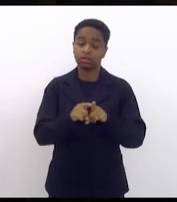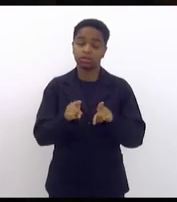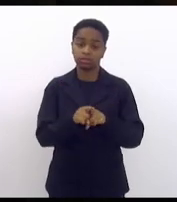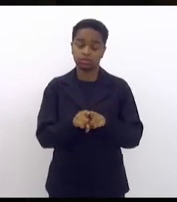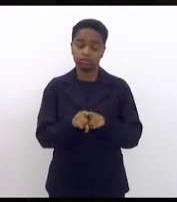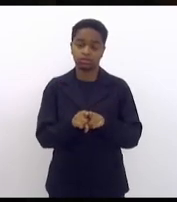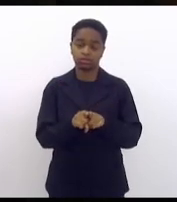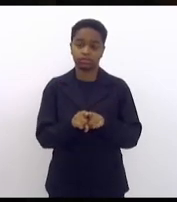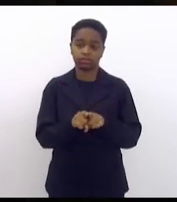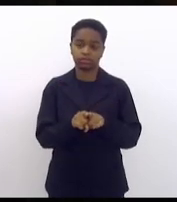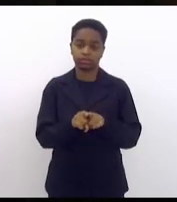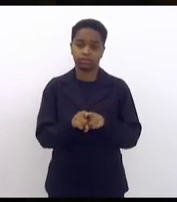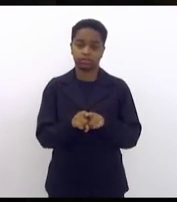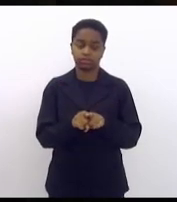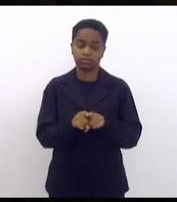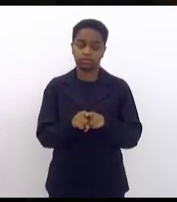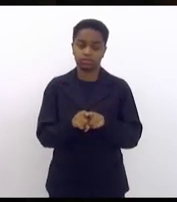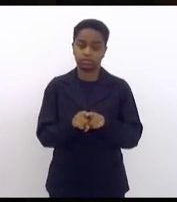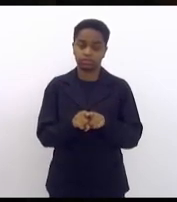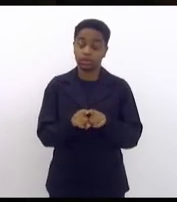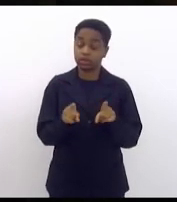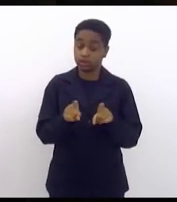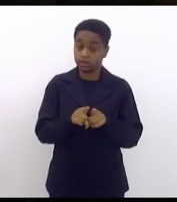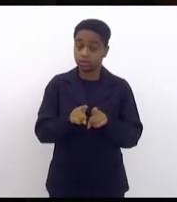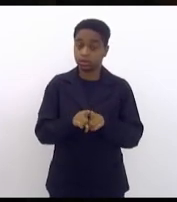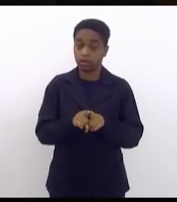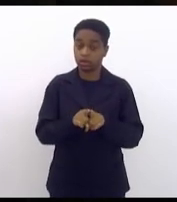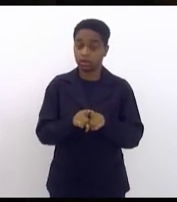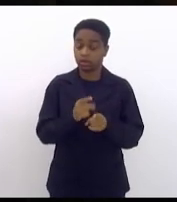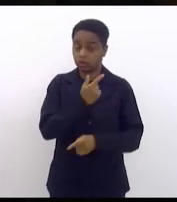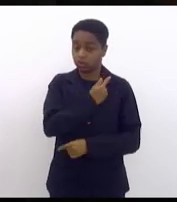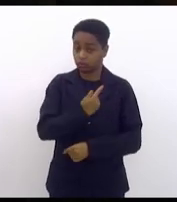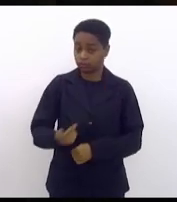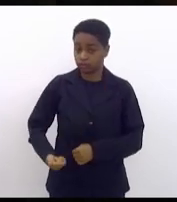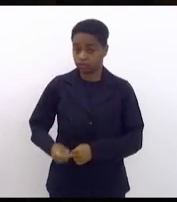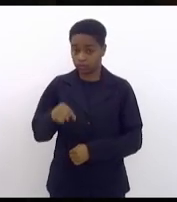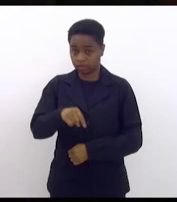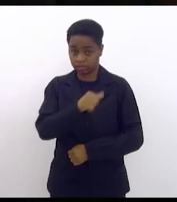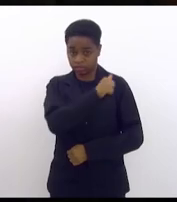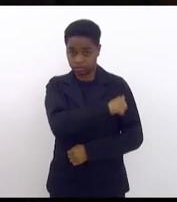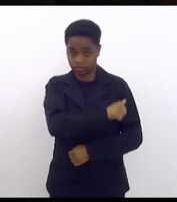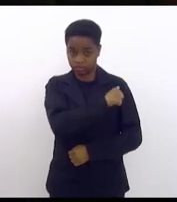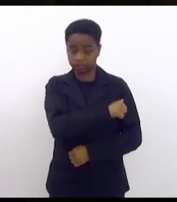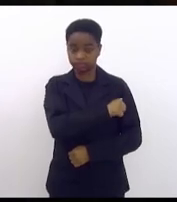e, além disso, o governo do Estado do Rio de Janeiro